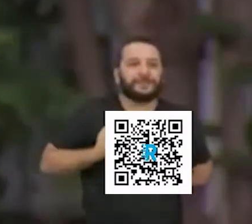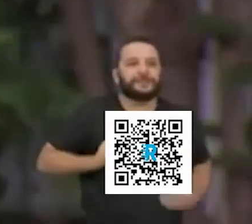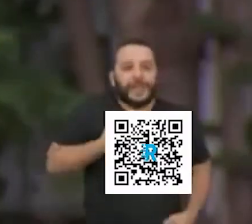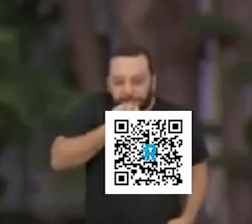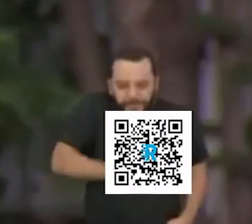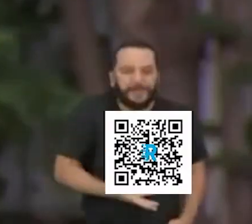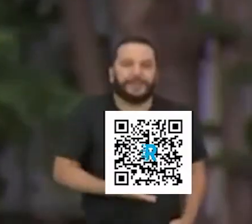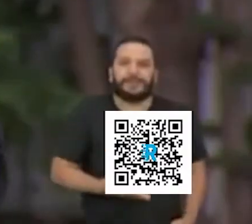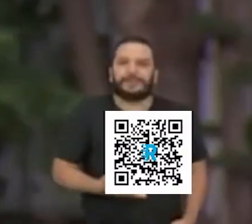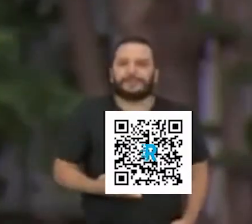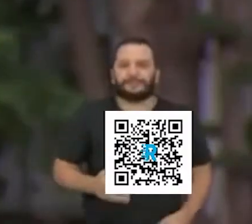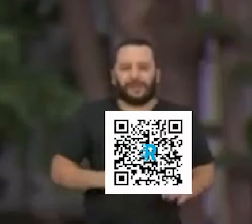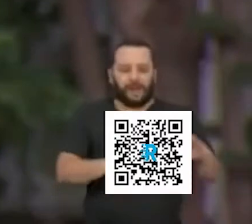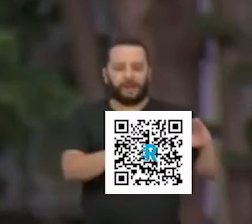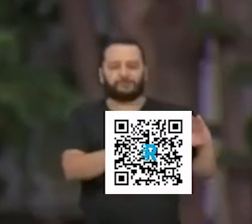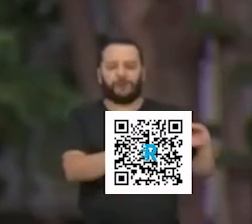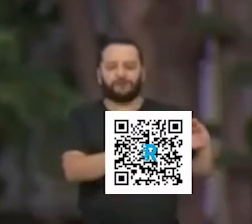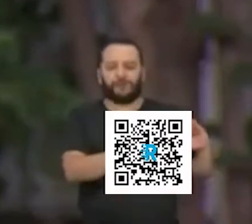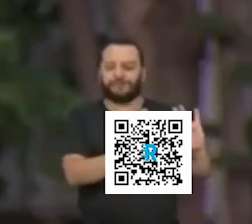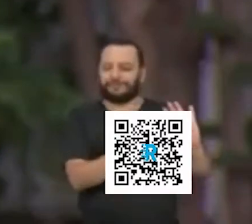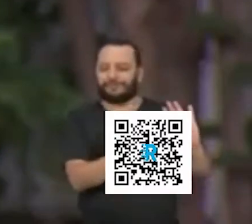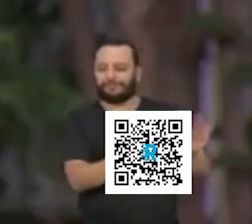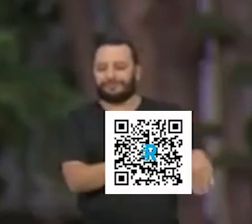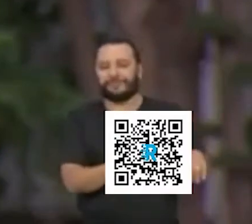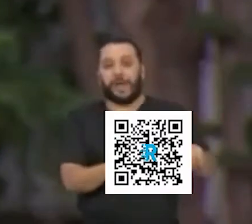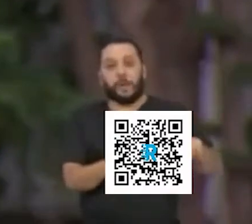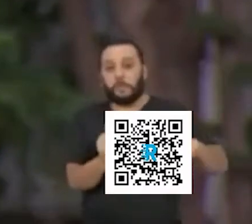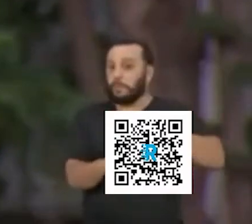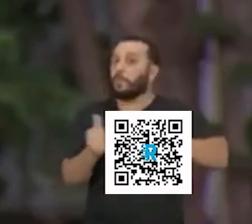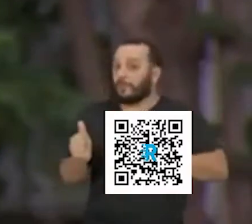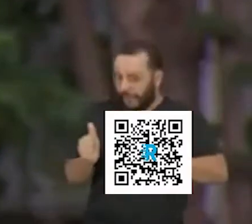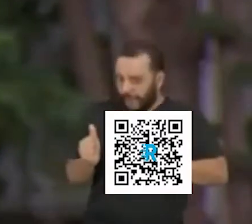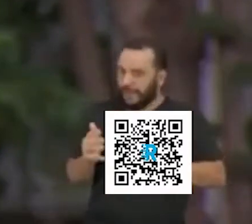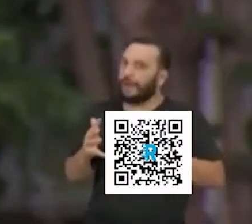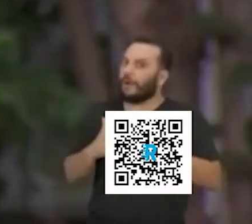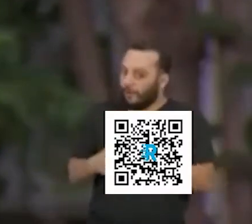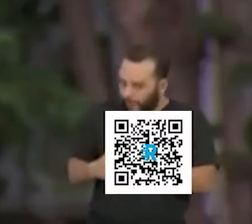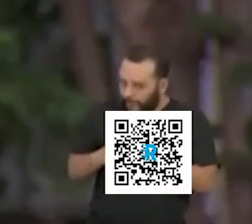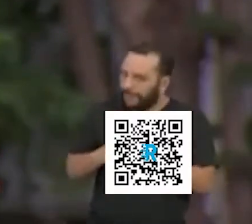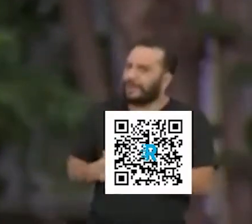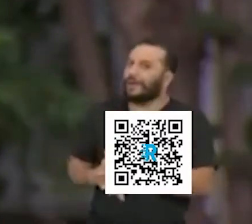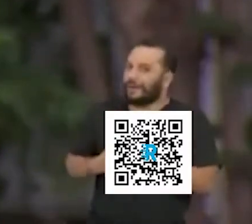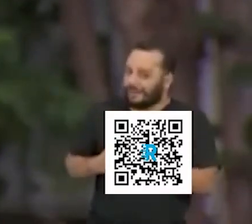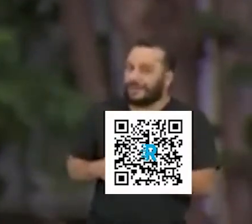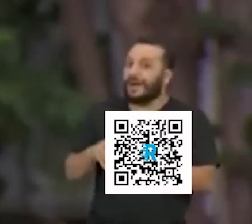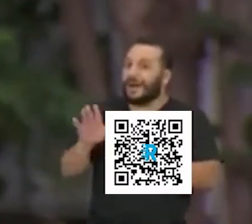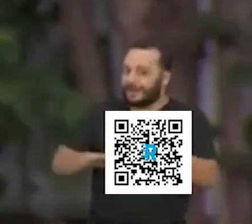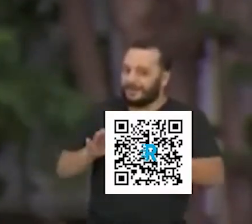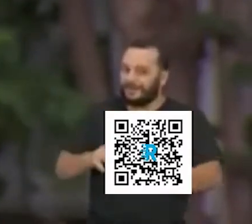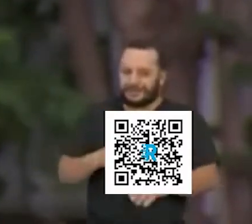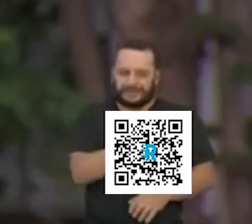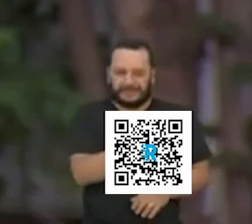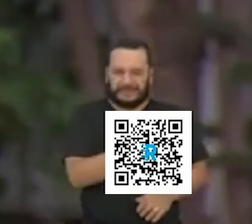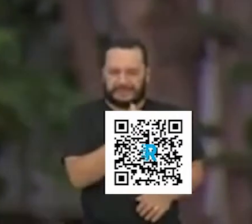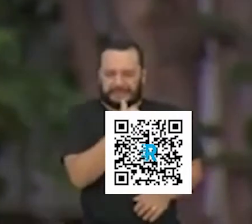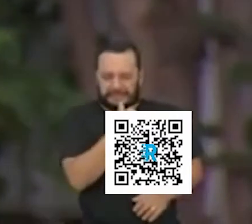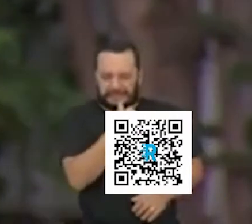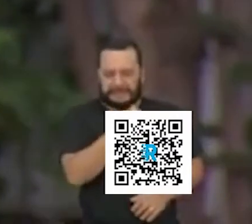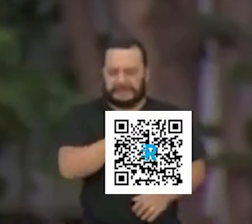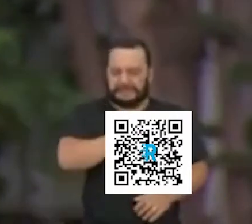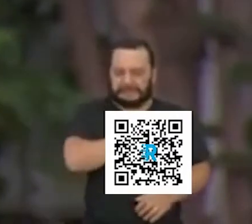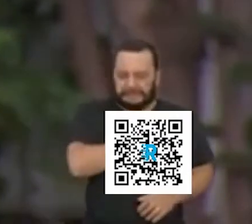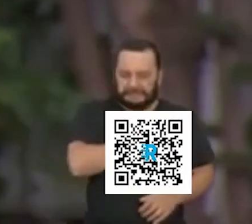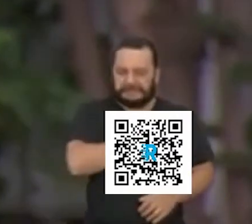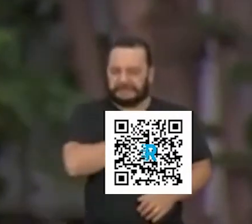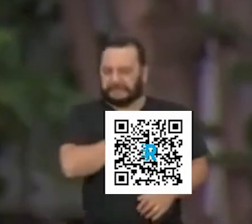a zona de conforto e resolver mudar é um processo complicado. Às vezes, a insatisfação e o desejo de conquistar